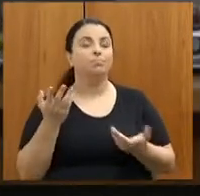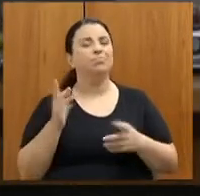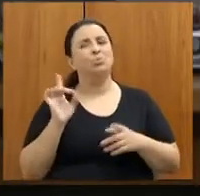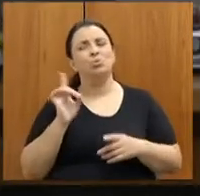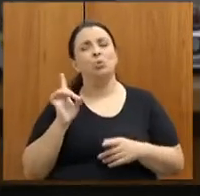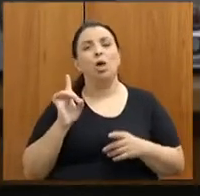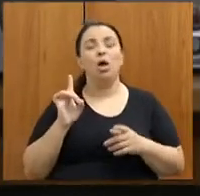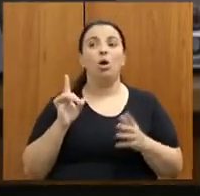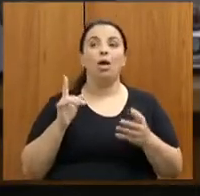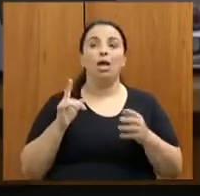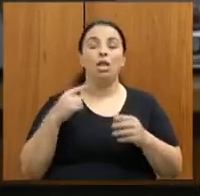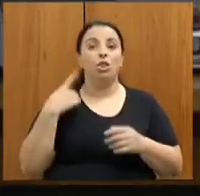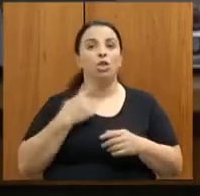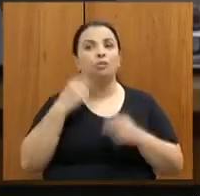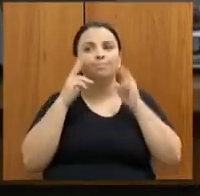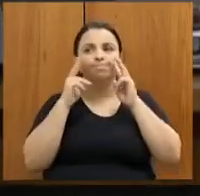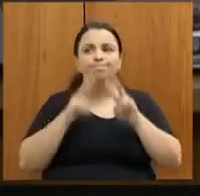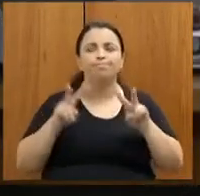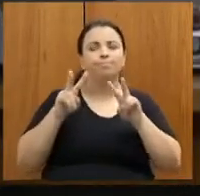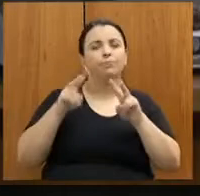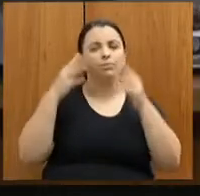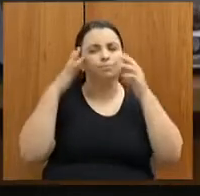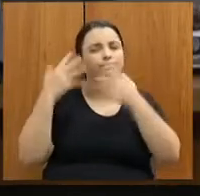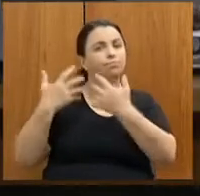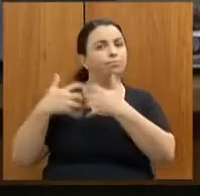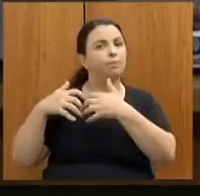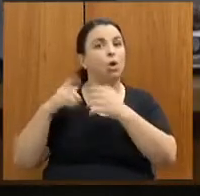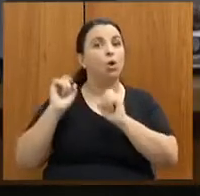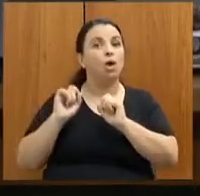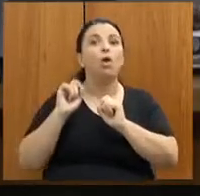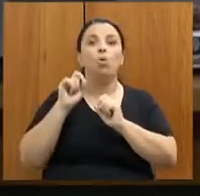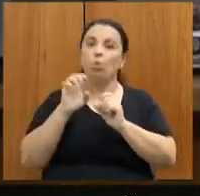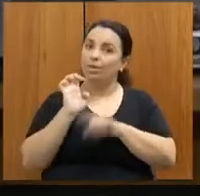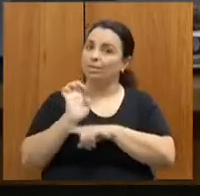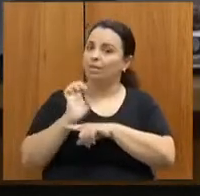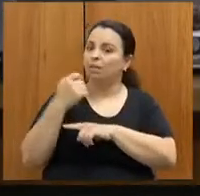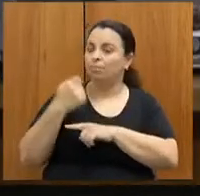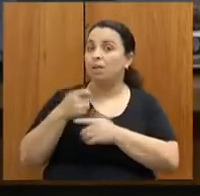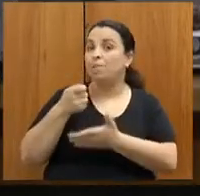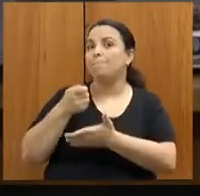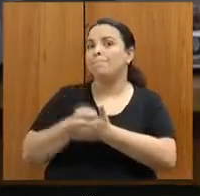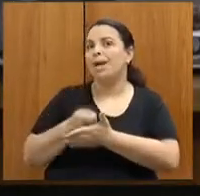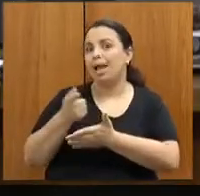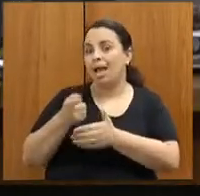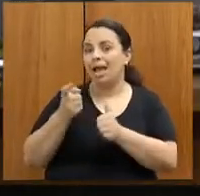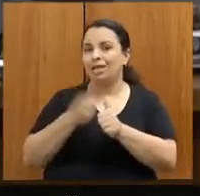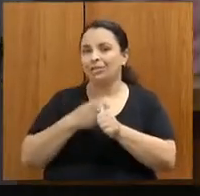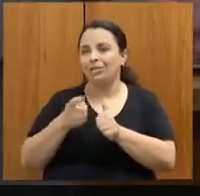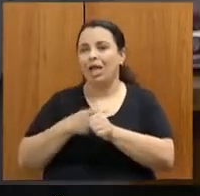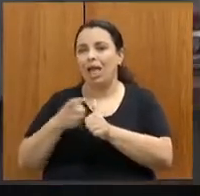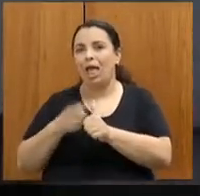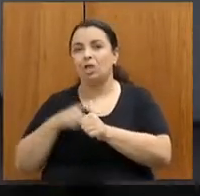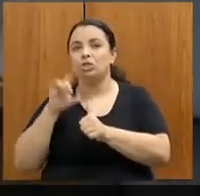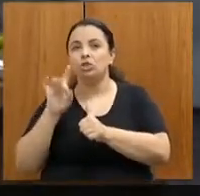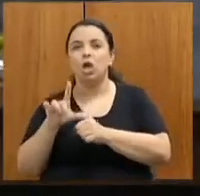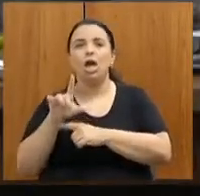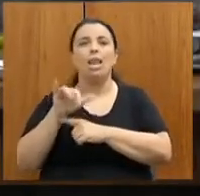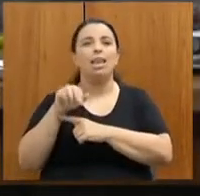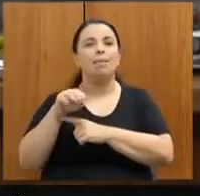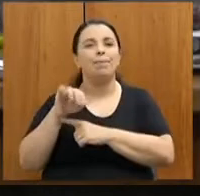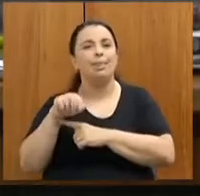nosso ver o estado precisa equacionar essa dívida mento ele não pode ficar eternamente esse fiando em liminares em nossa avaliação